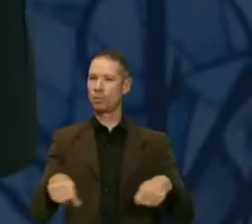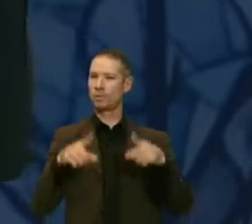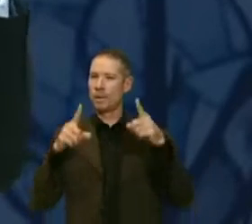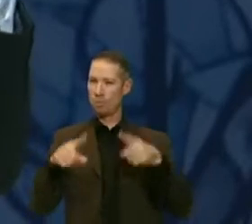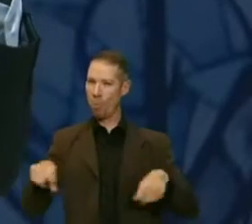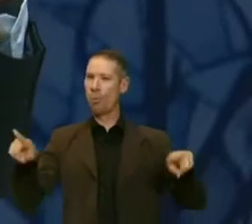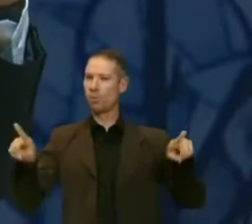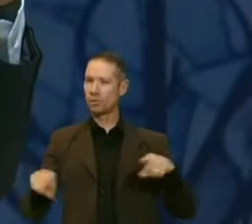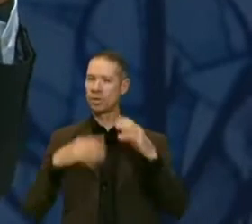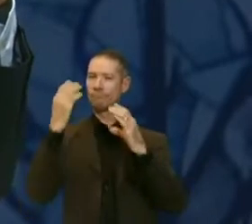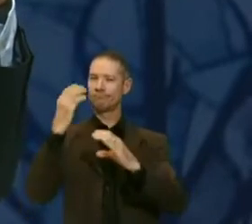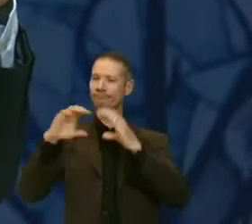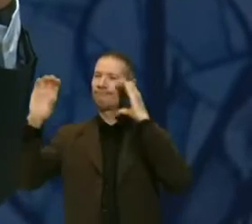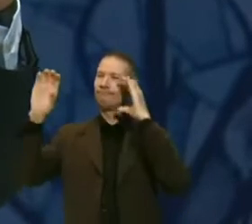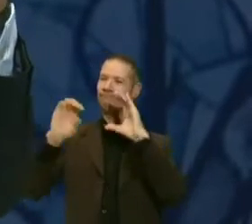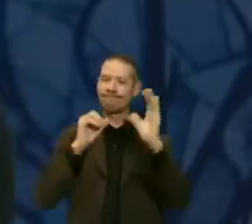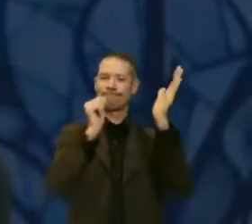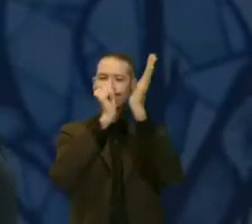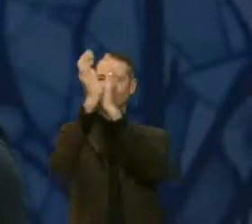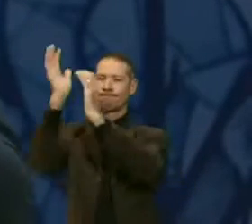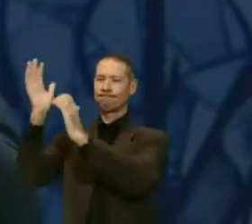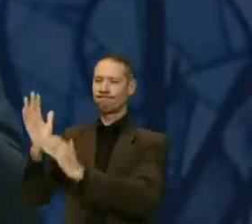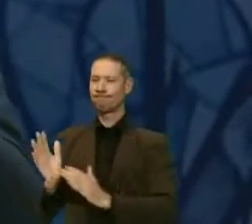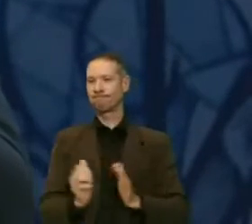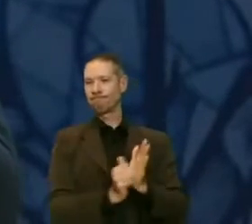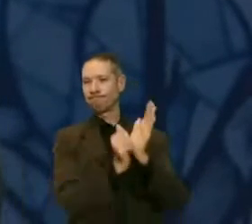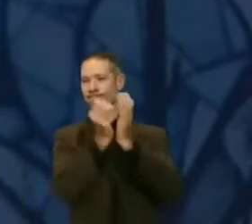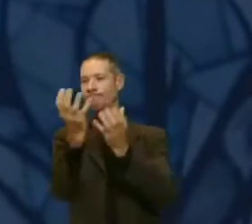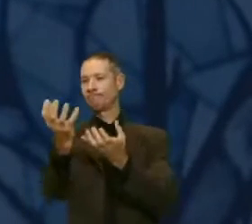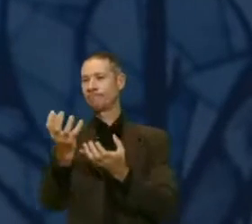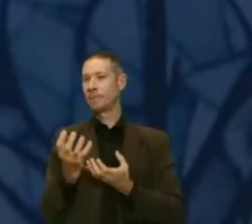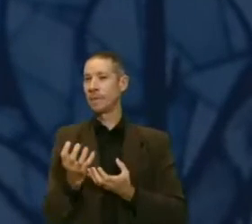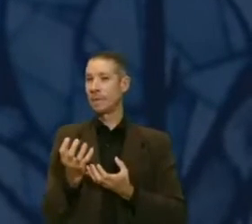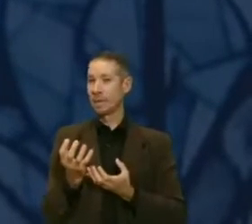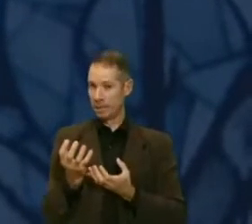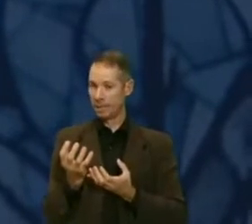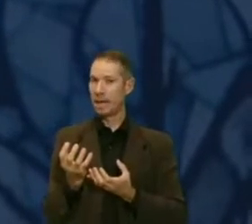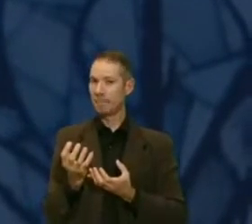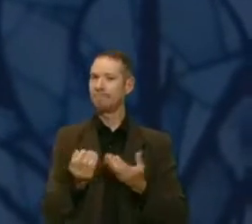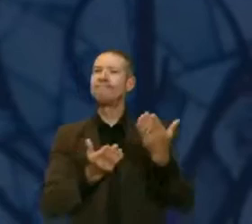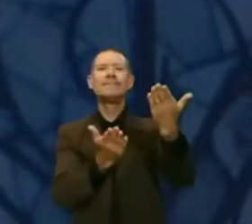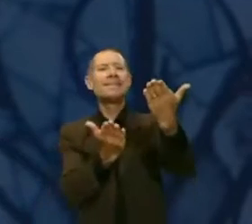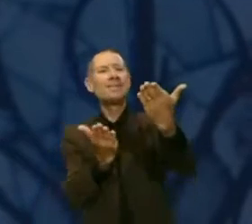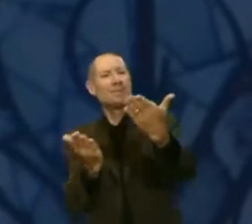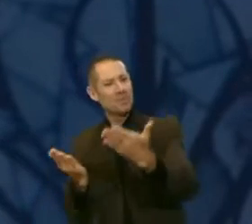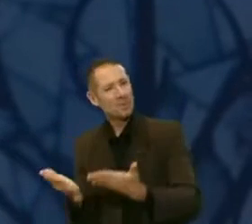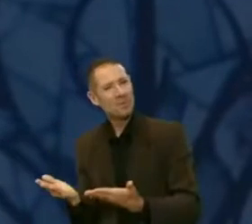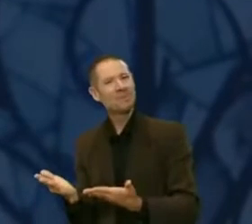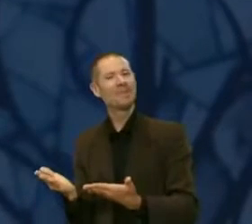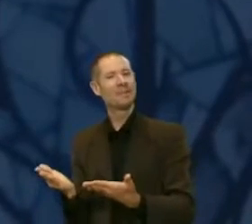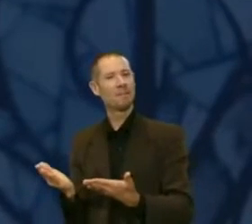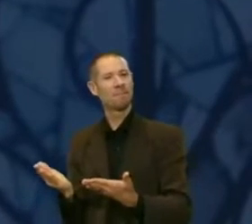enquanto ouvimos os louvores, eu queria simplesmente te convidar.